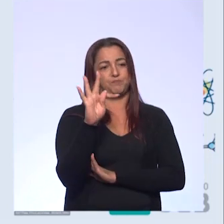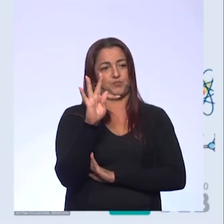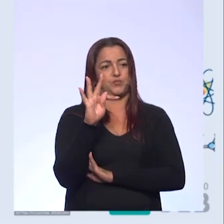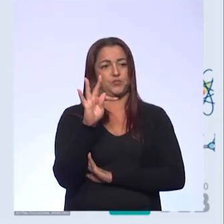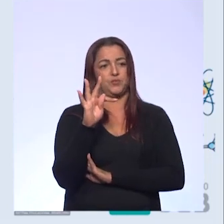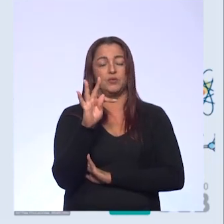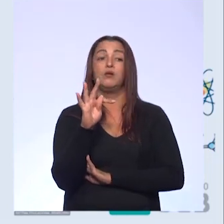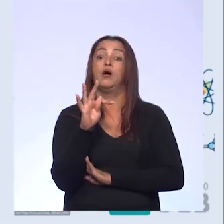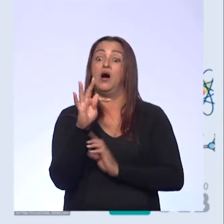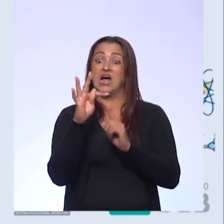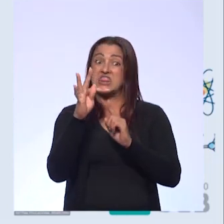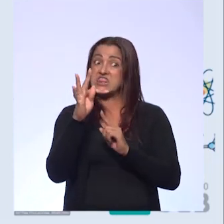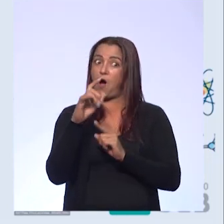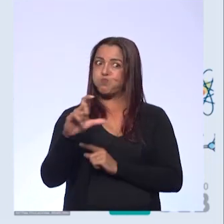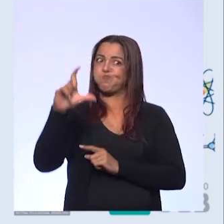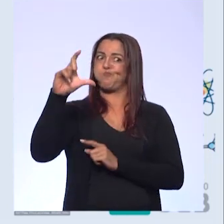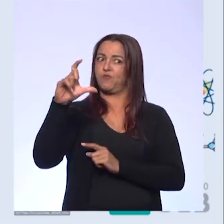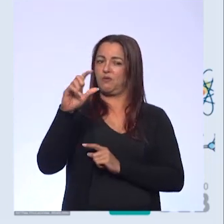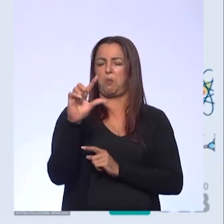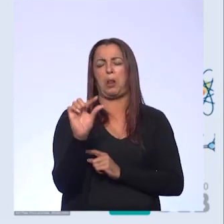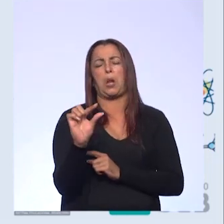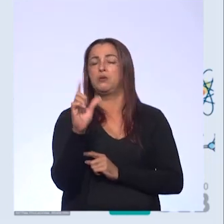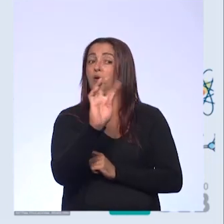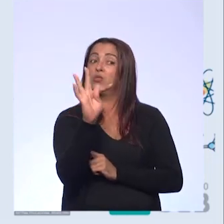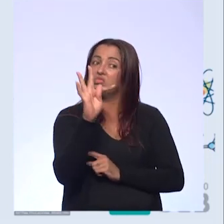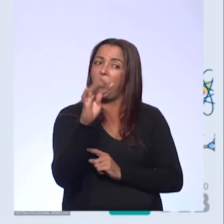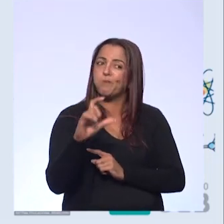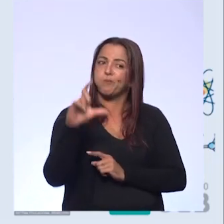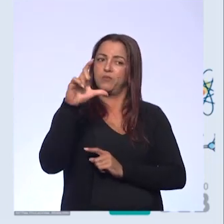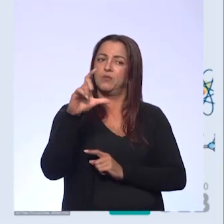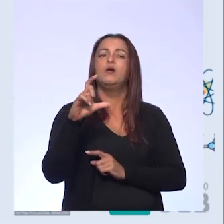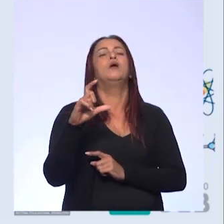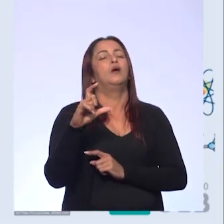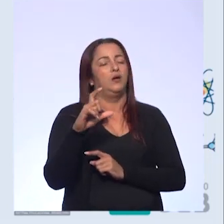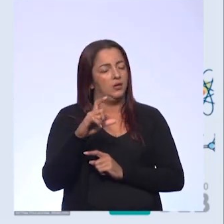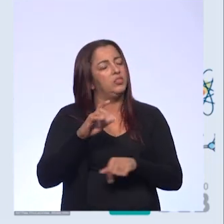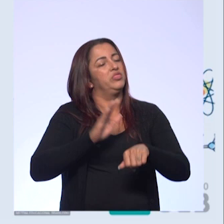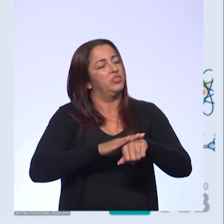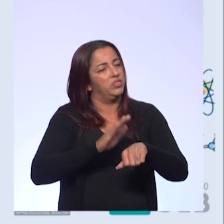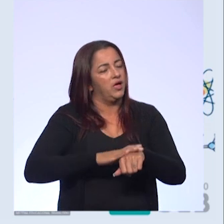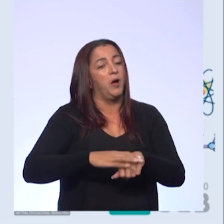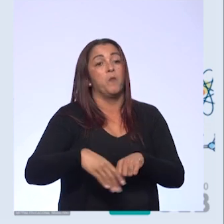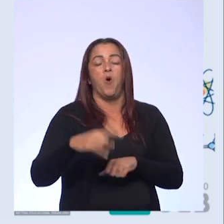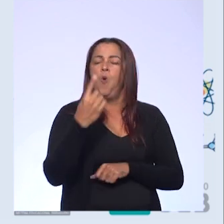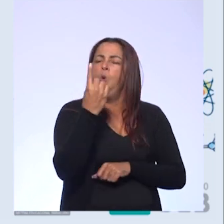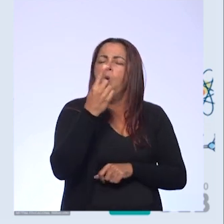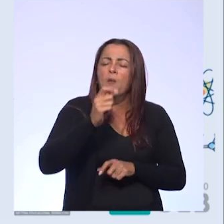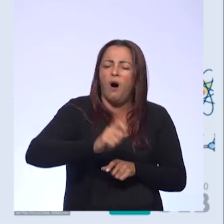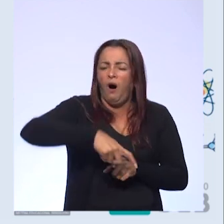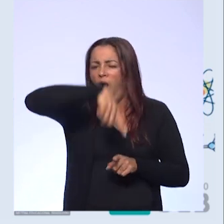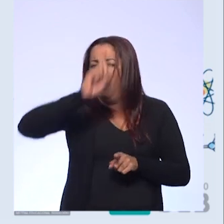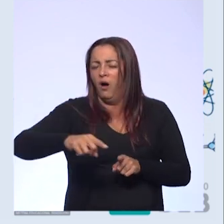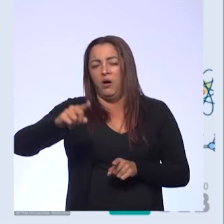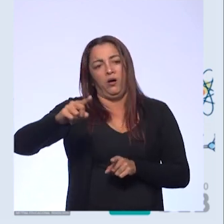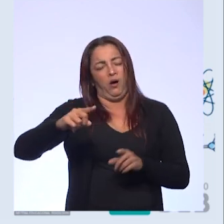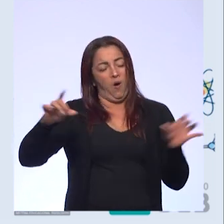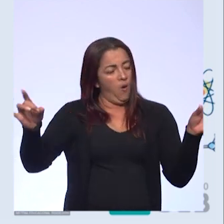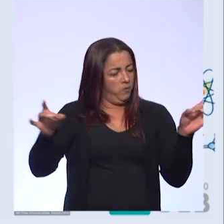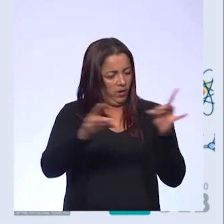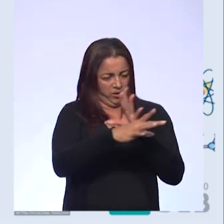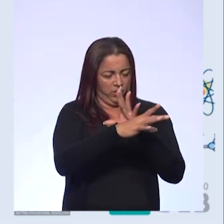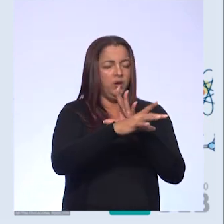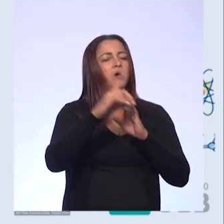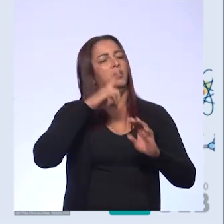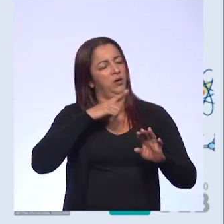tempo só que ter maiúsculo então o que que é feio Esse é o tempo de uma oscilação completa